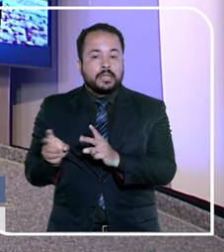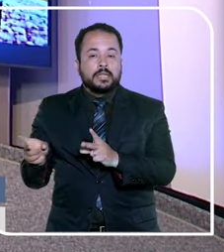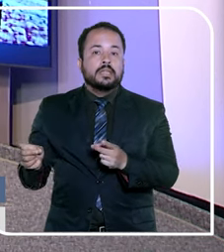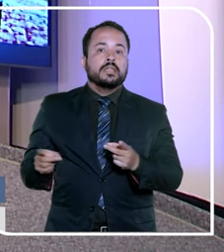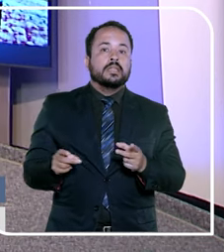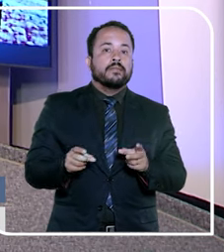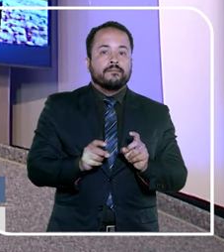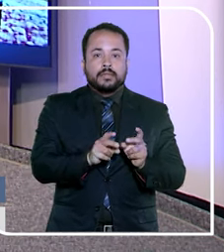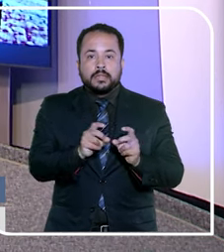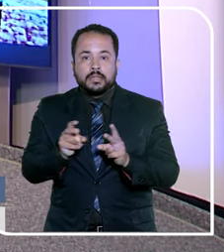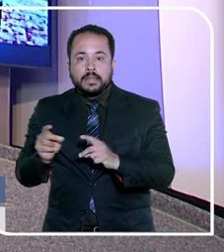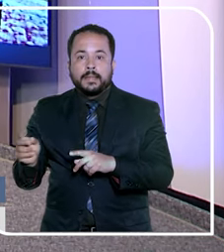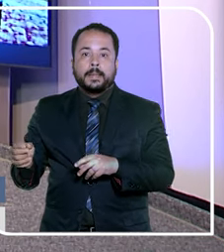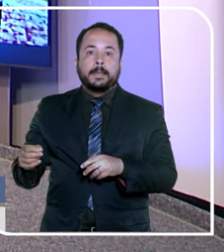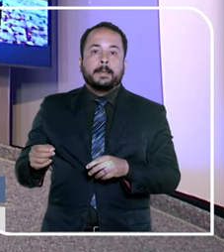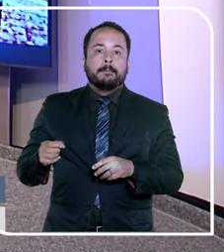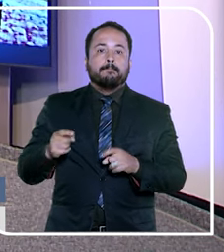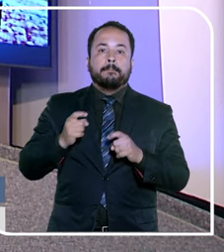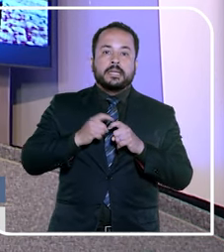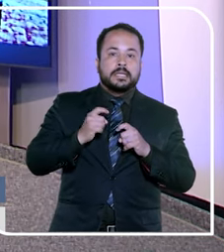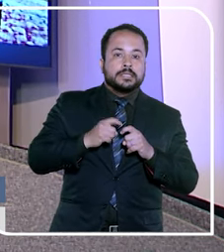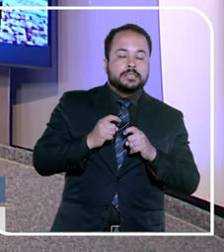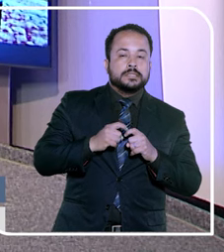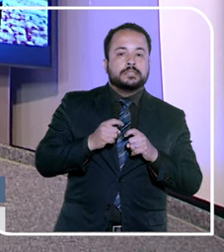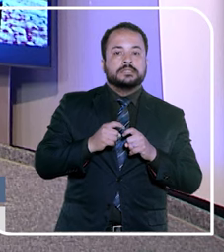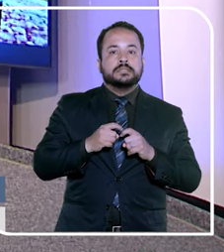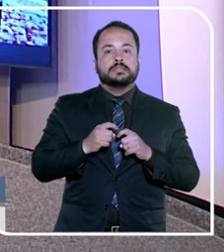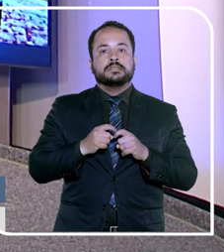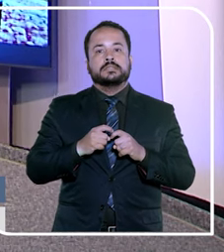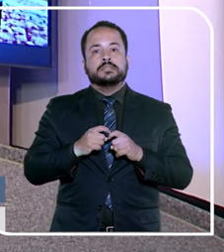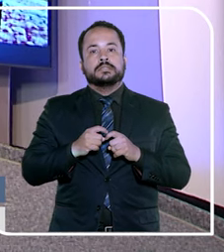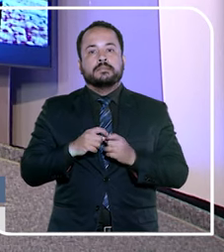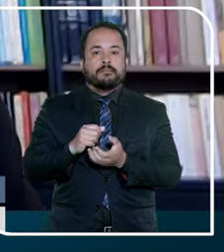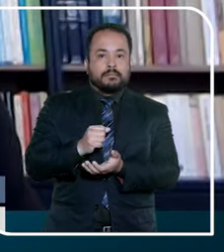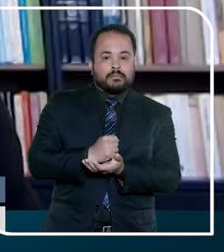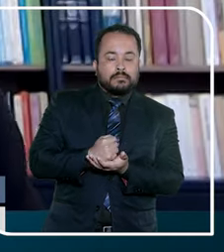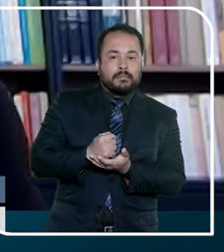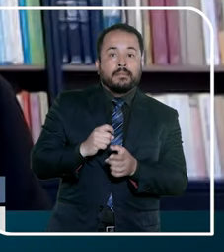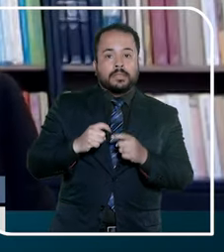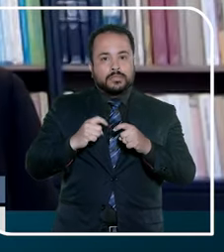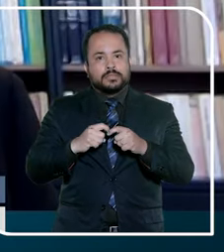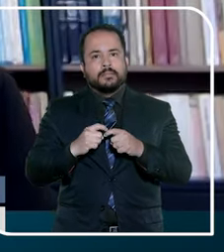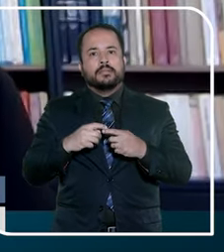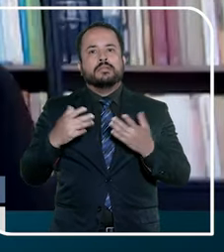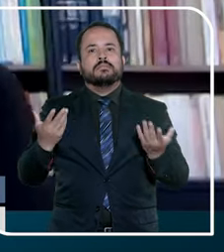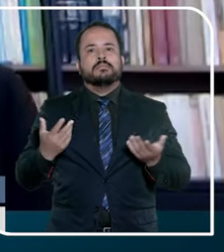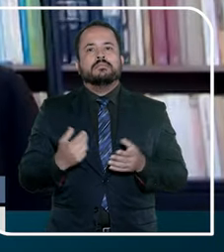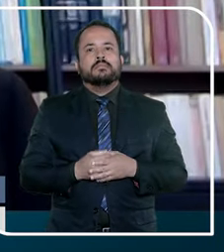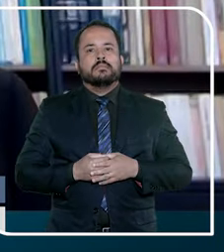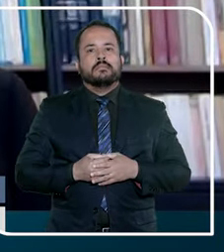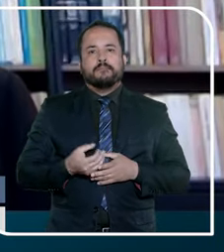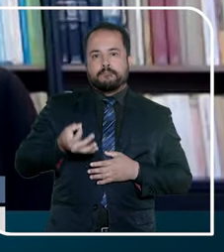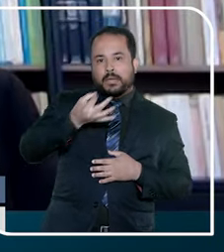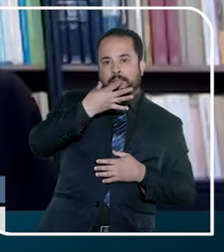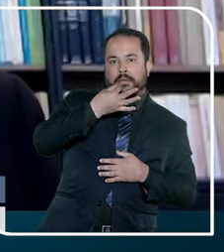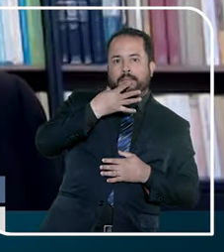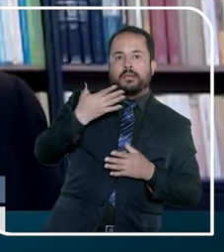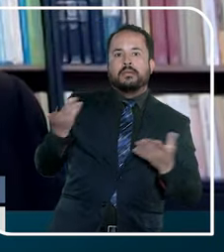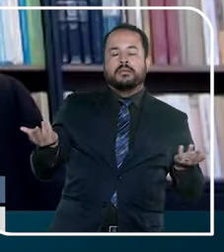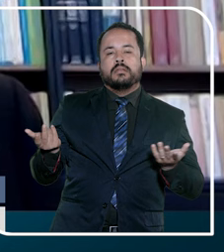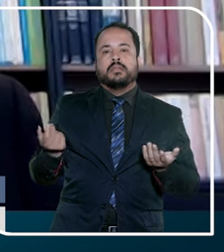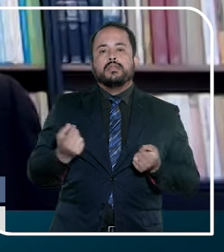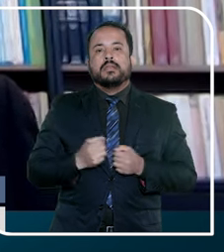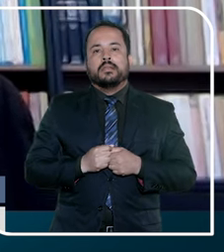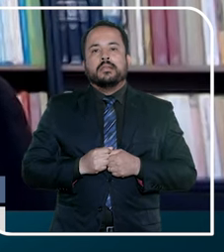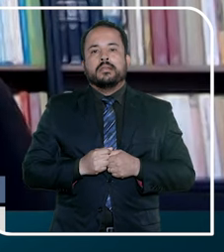de medicamentos e aí no contexto da bagatela aplica-se ou não bem a a questão dos medicamentos ela